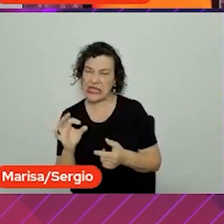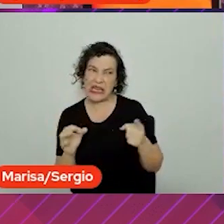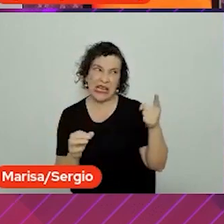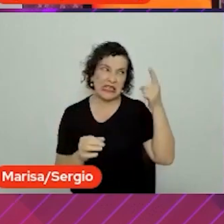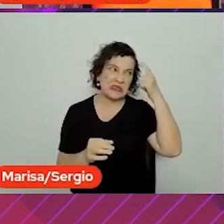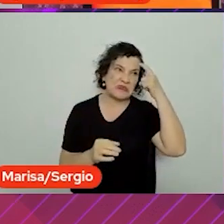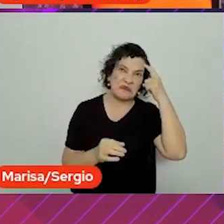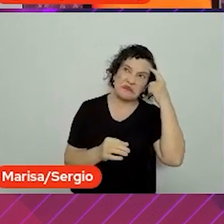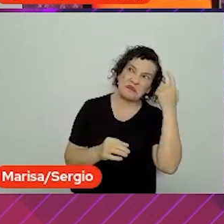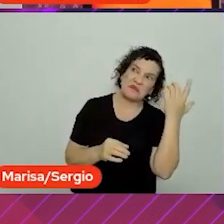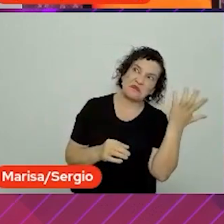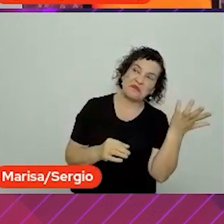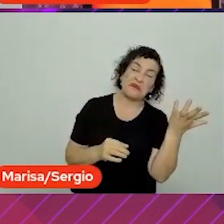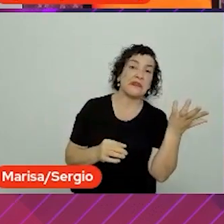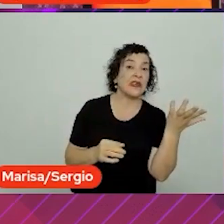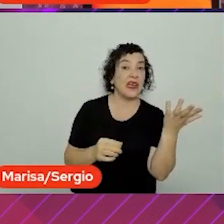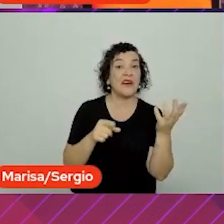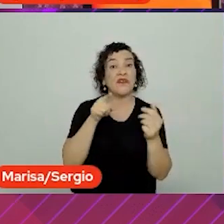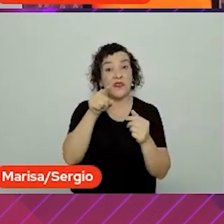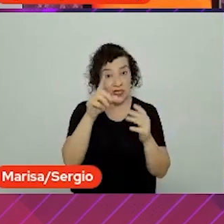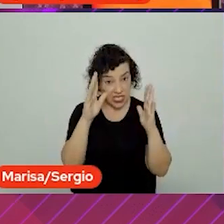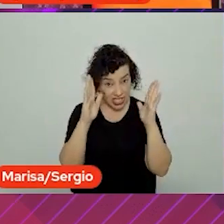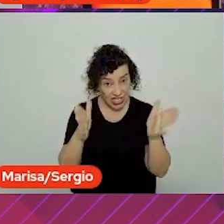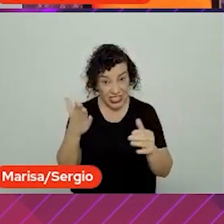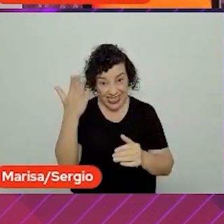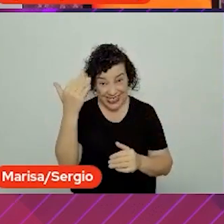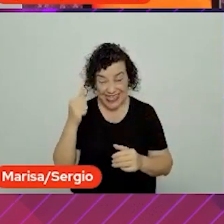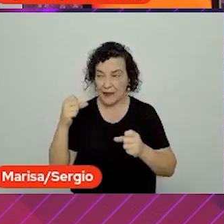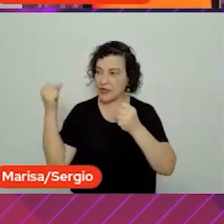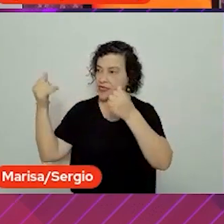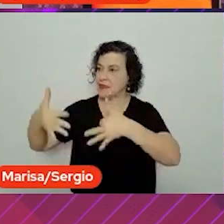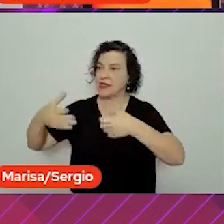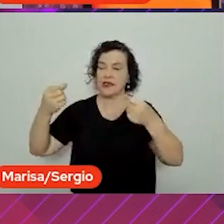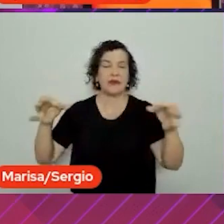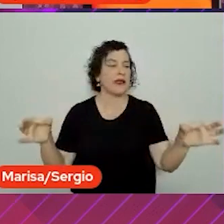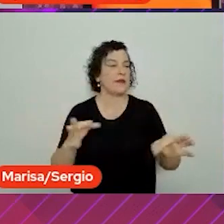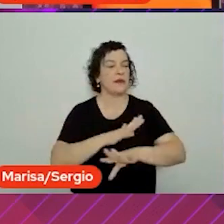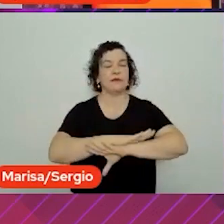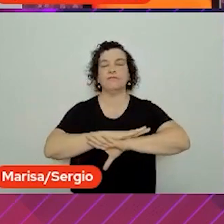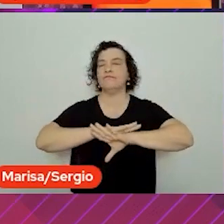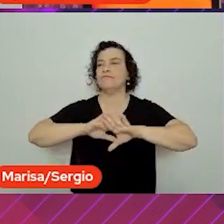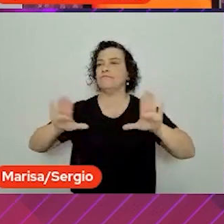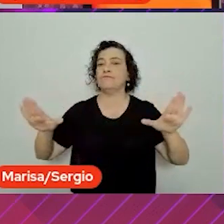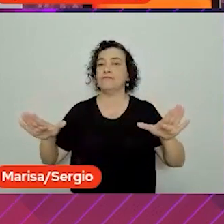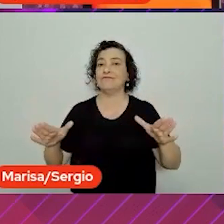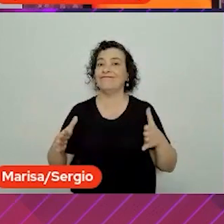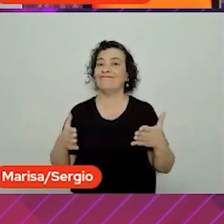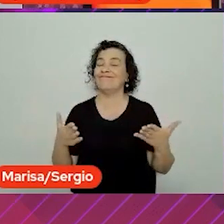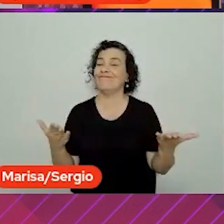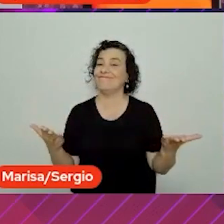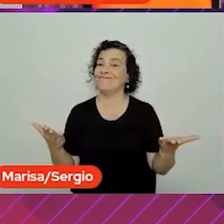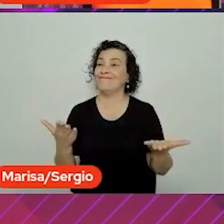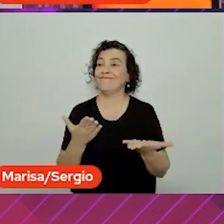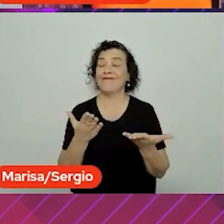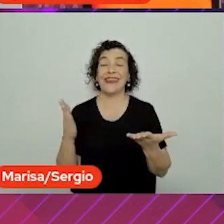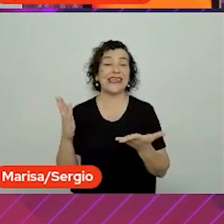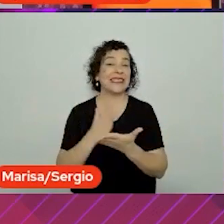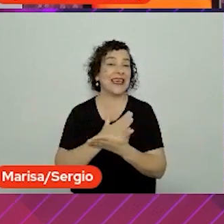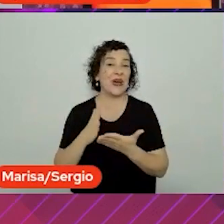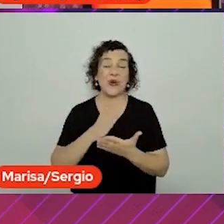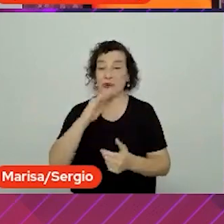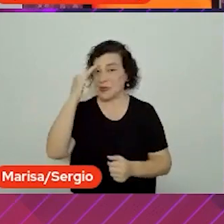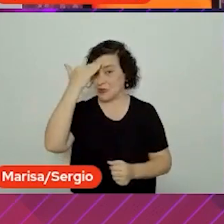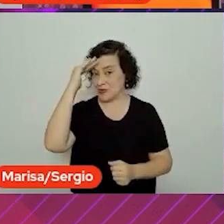coisa, você espera que a pessoa tenha entendido, a pessoa talvez não se sente confiante de falar: "Cara, desculpa, não entendi",